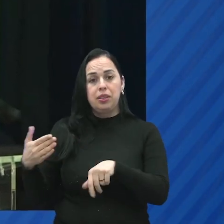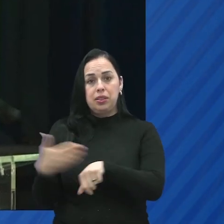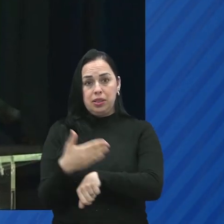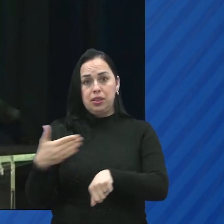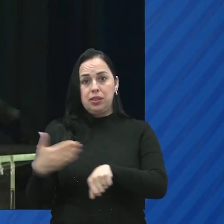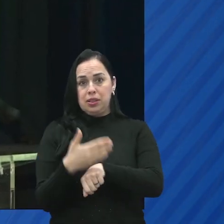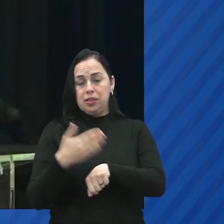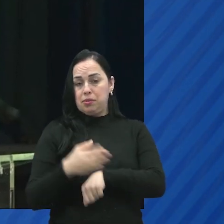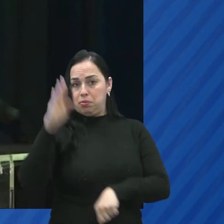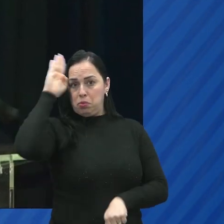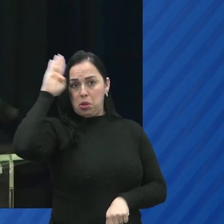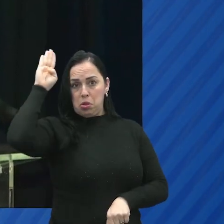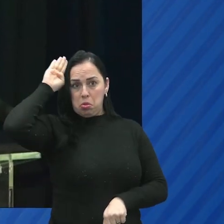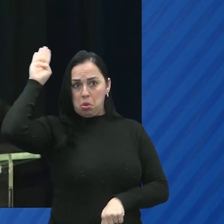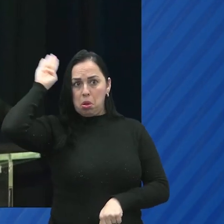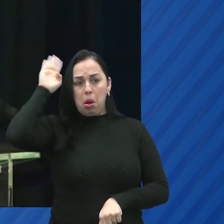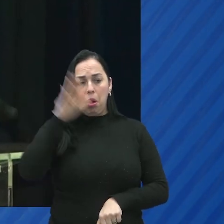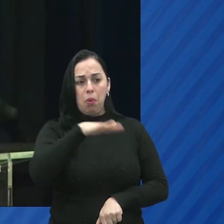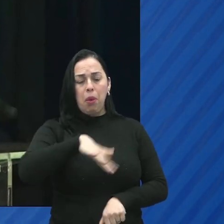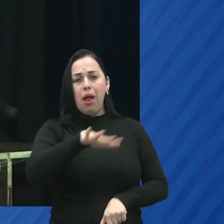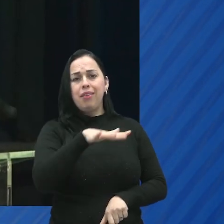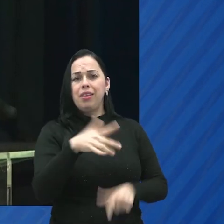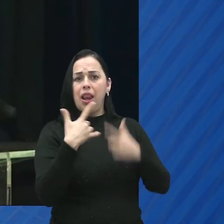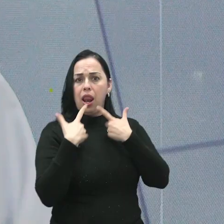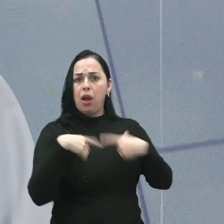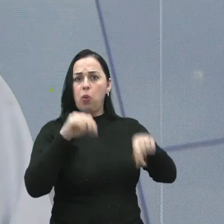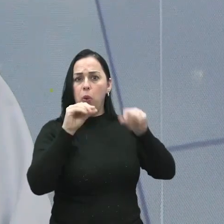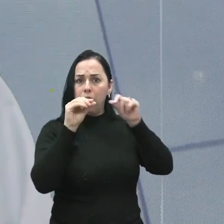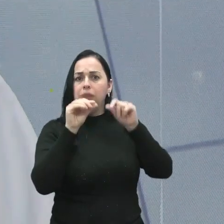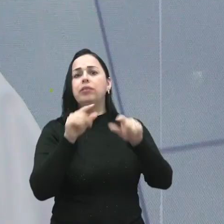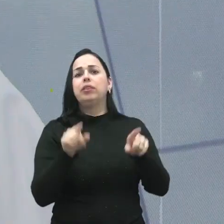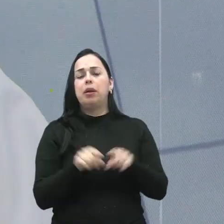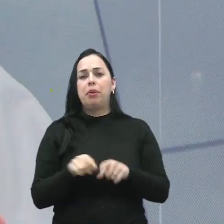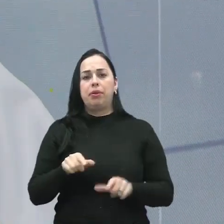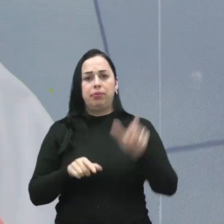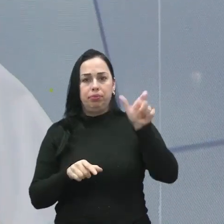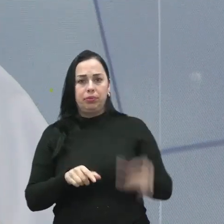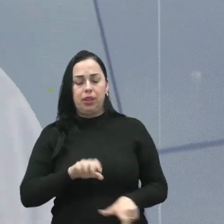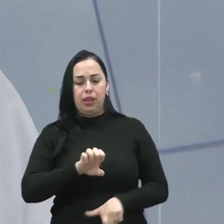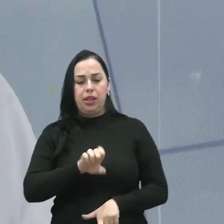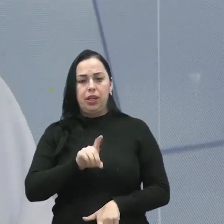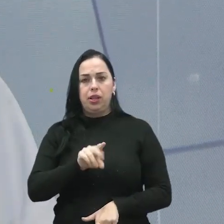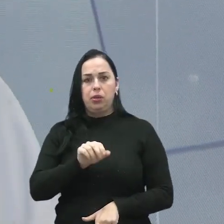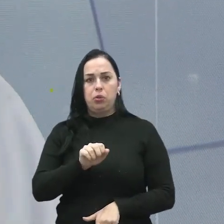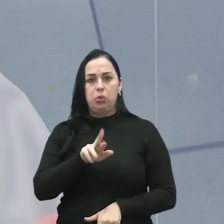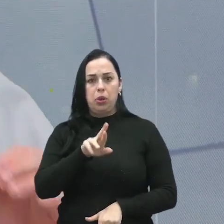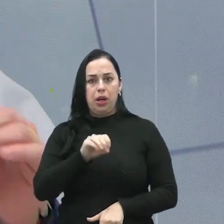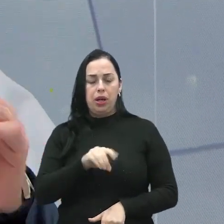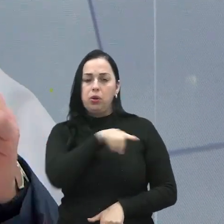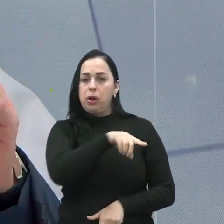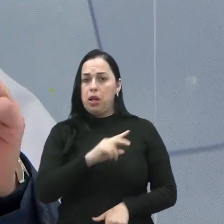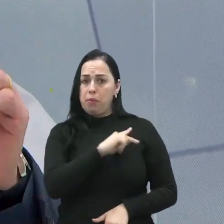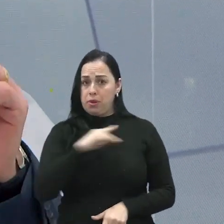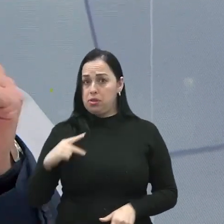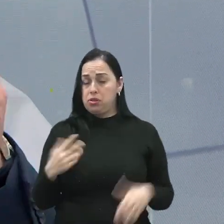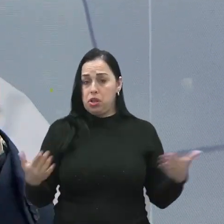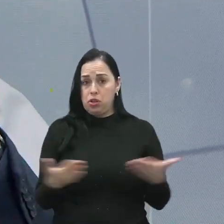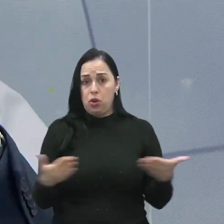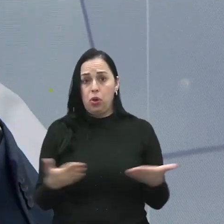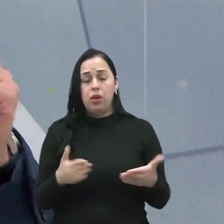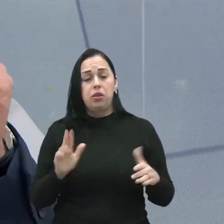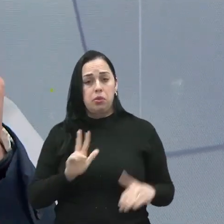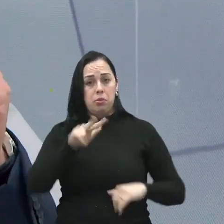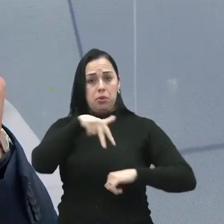Academia Joseense de Letras, da qual já foi presidente. Eduardo Caetano, o atual mandatário da instituição, esteve presente